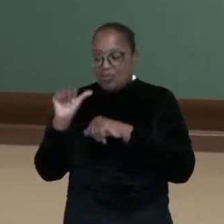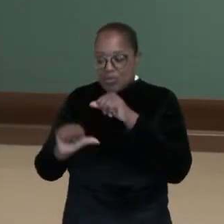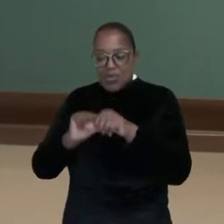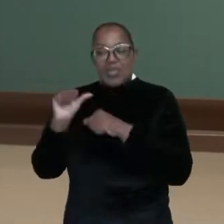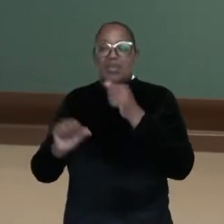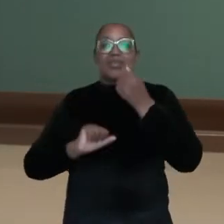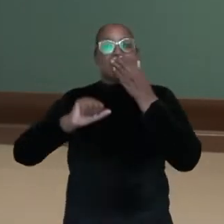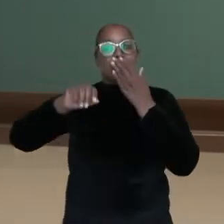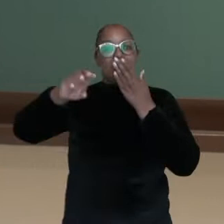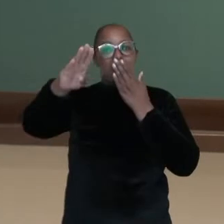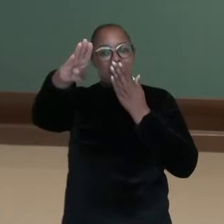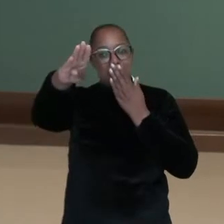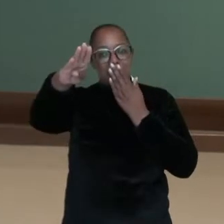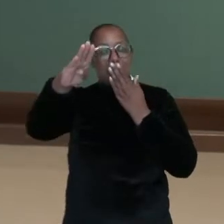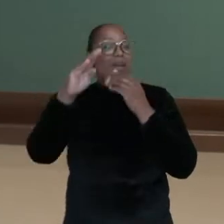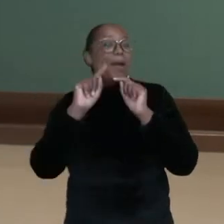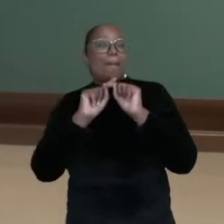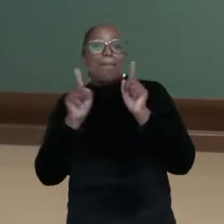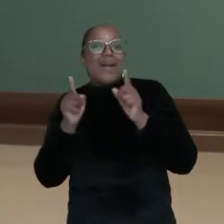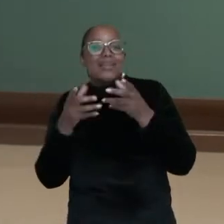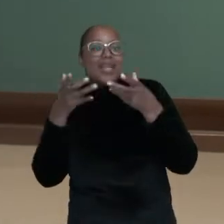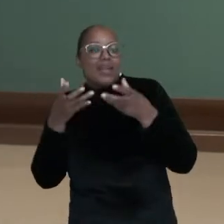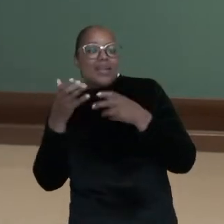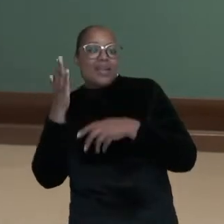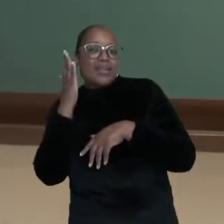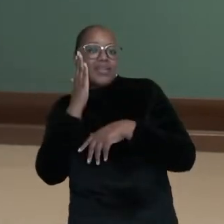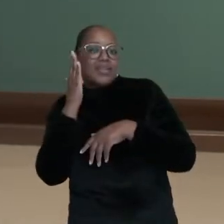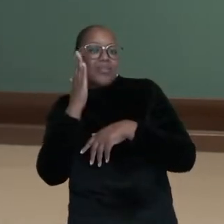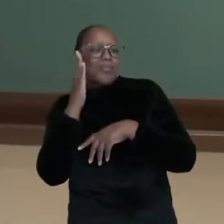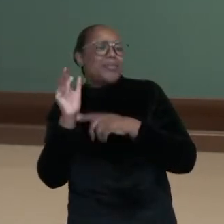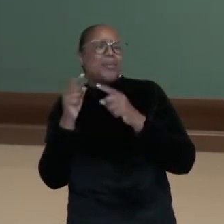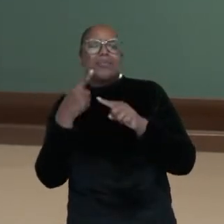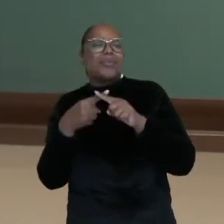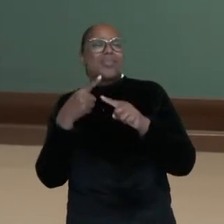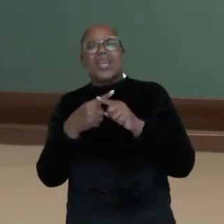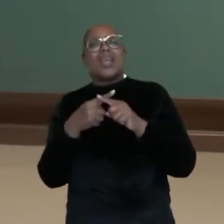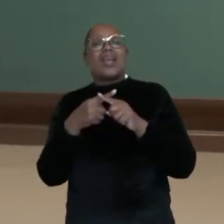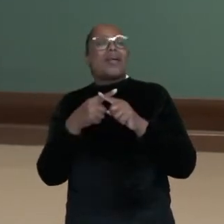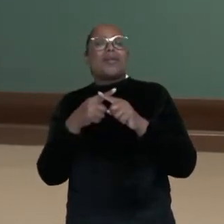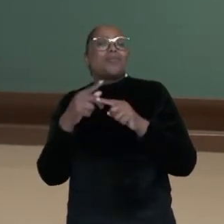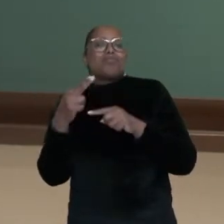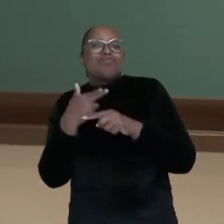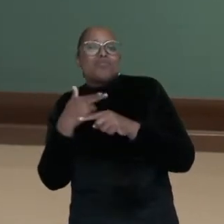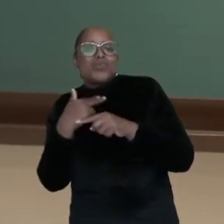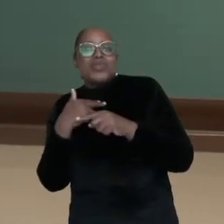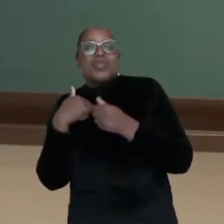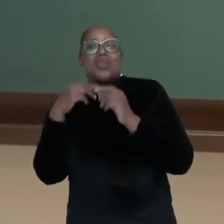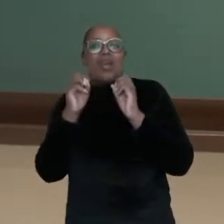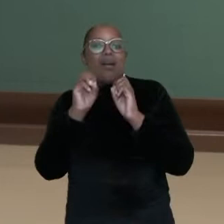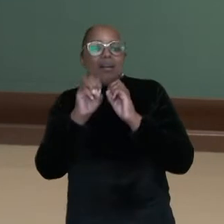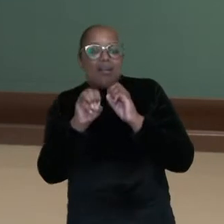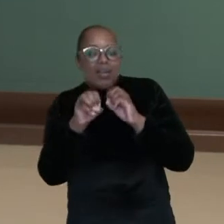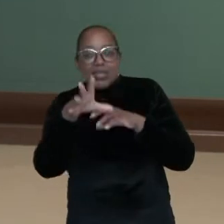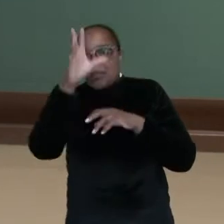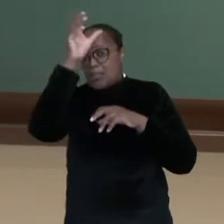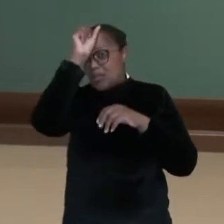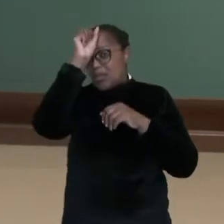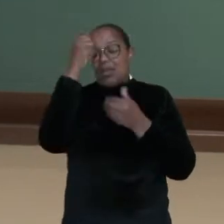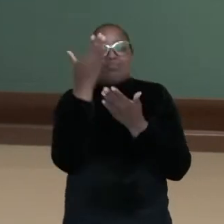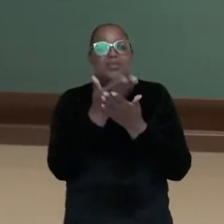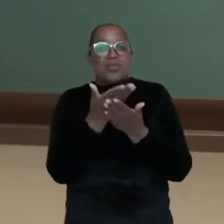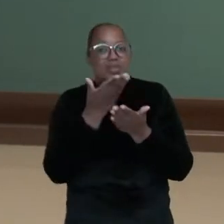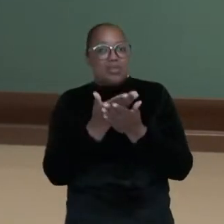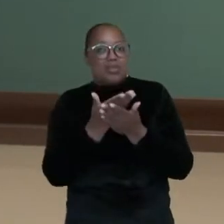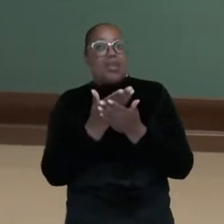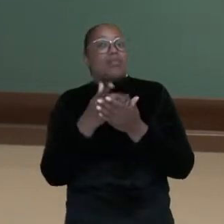nazista, e por isso mesmo ela quis entender esse fenômeno ao qual, né, ela viveu tão perto. Esse é